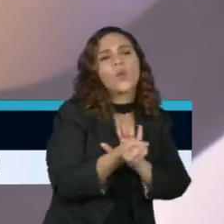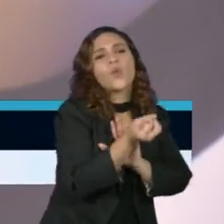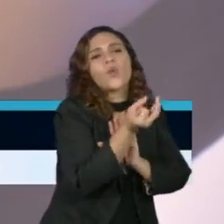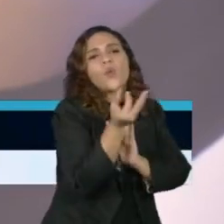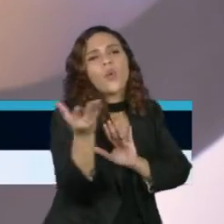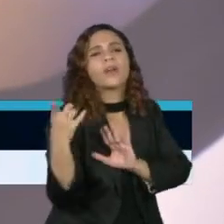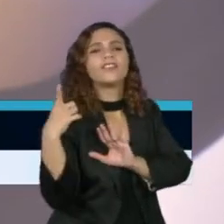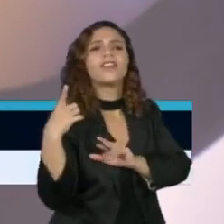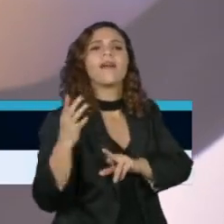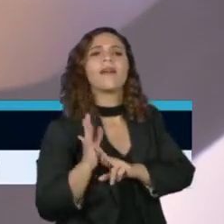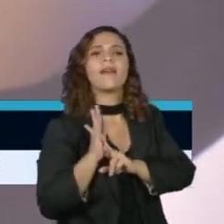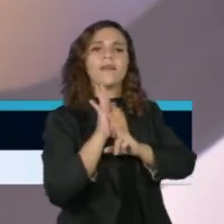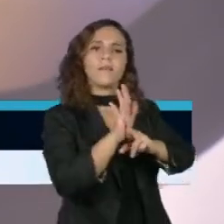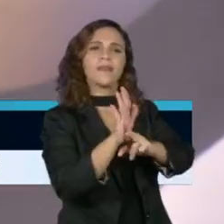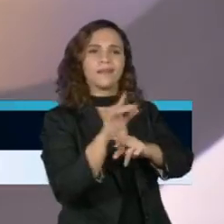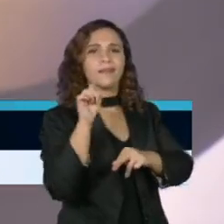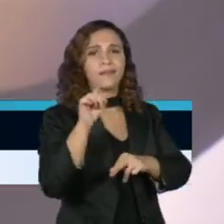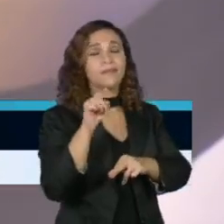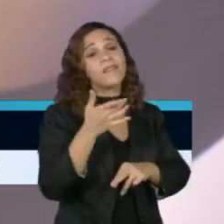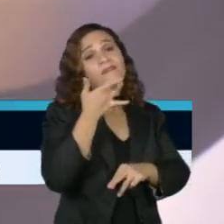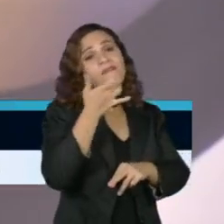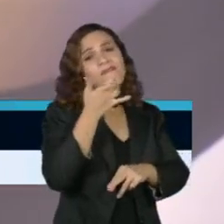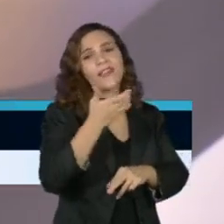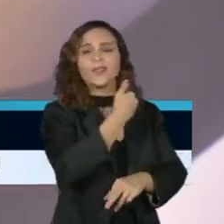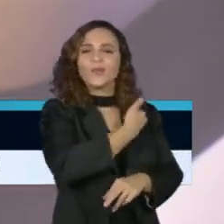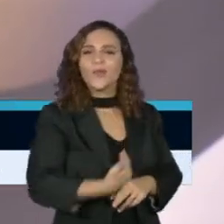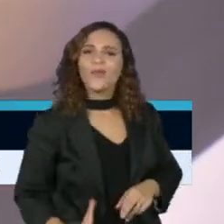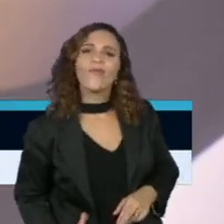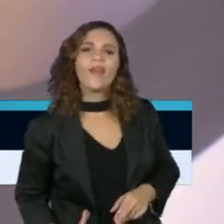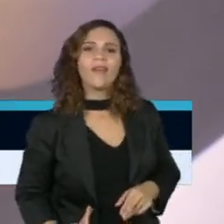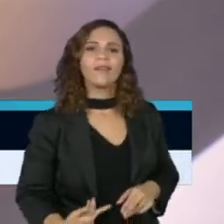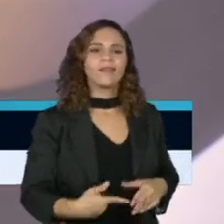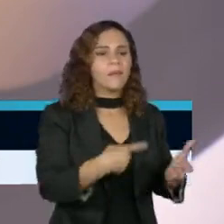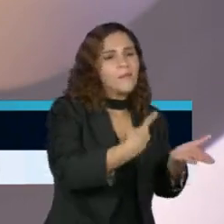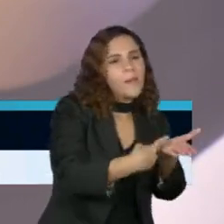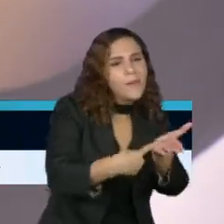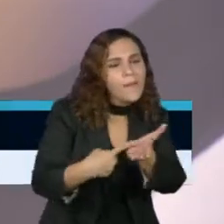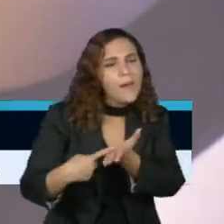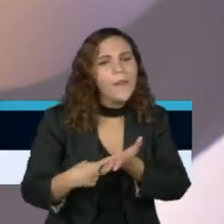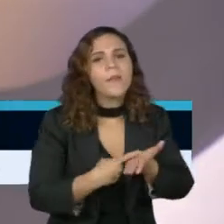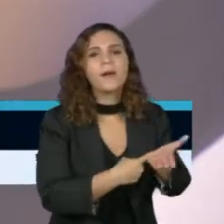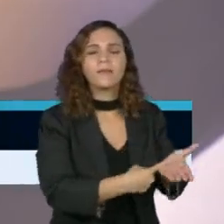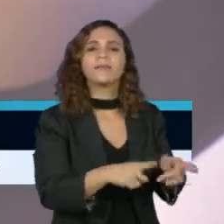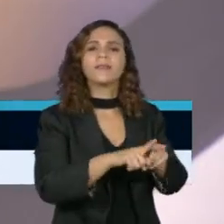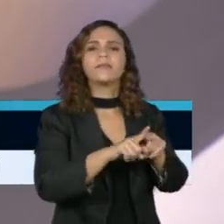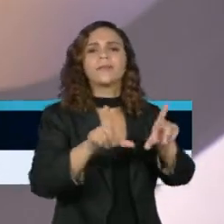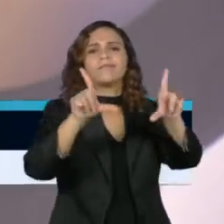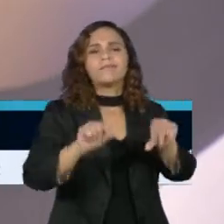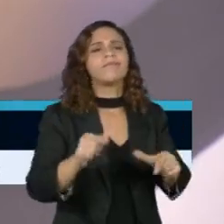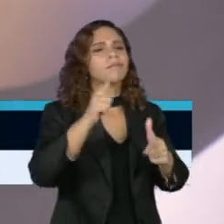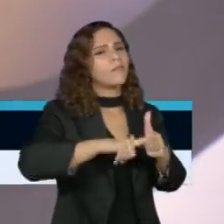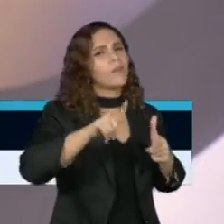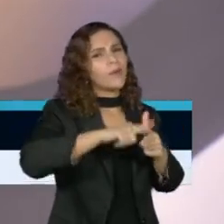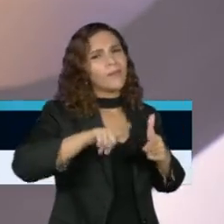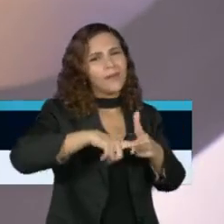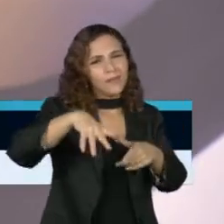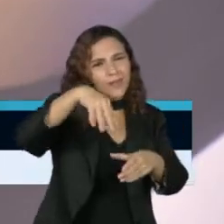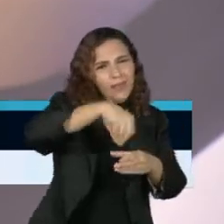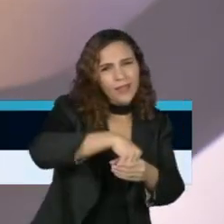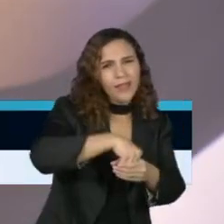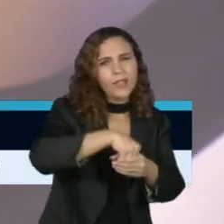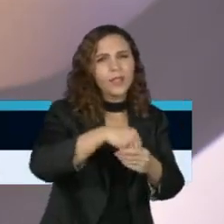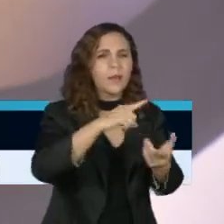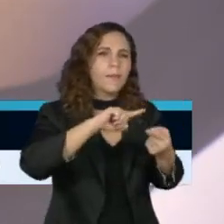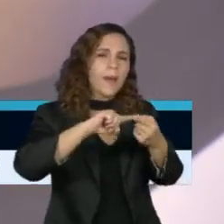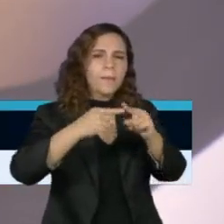na representação, o que facilita a governabilidade e diminui grande parte dos problemas que nós temos em termos de